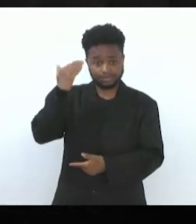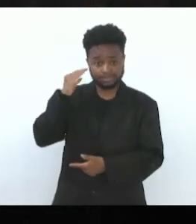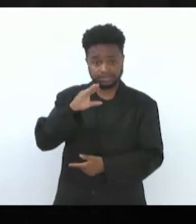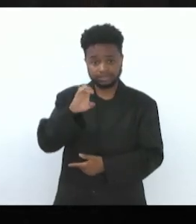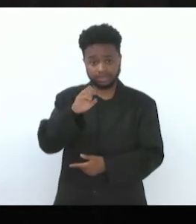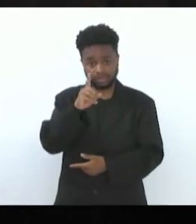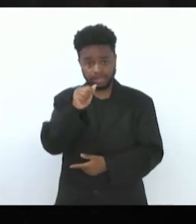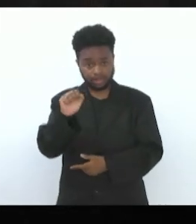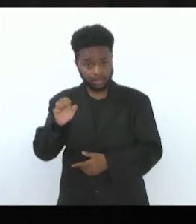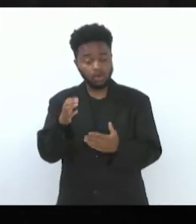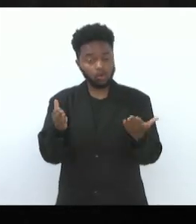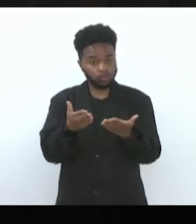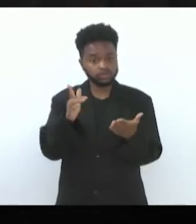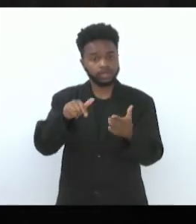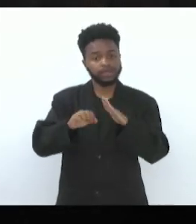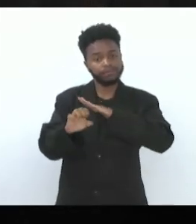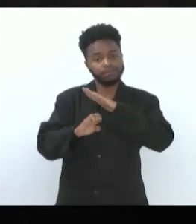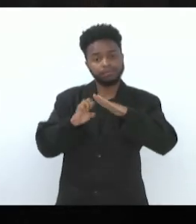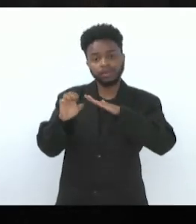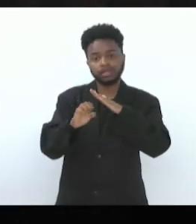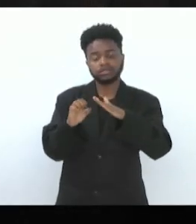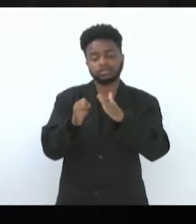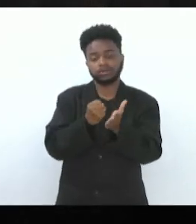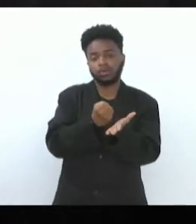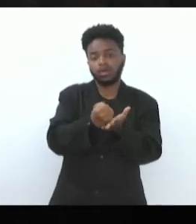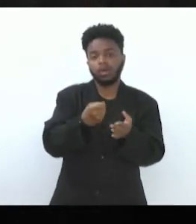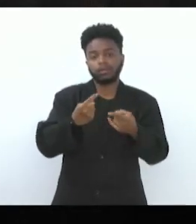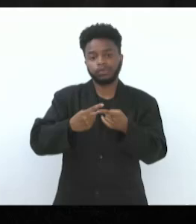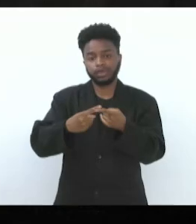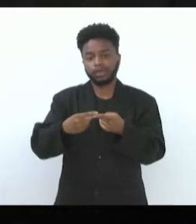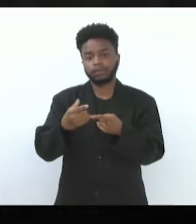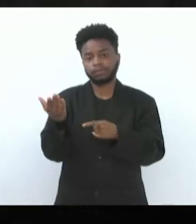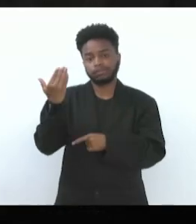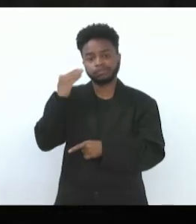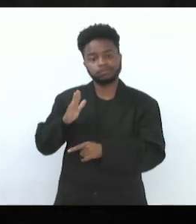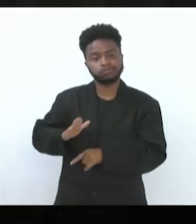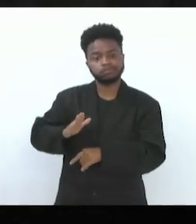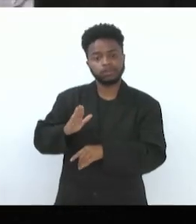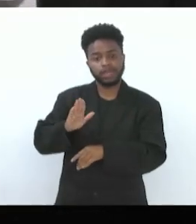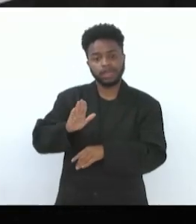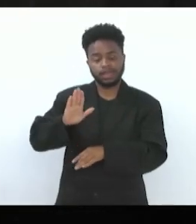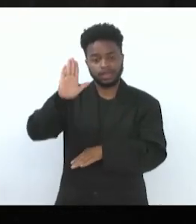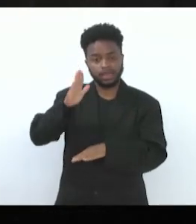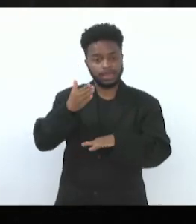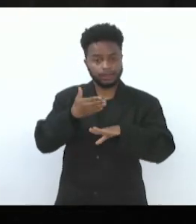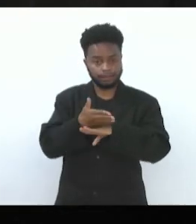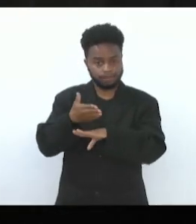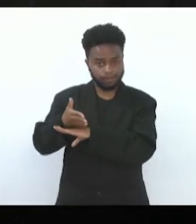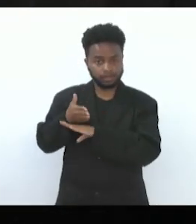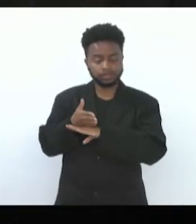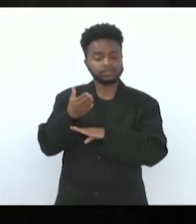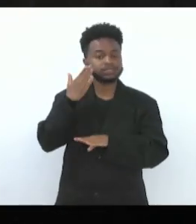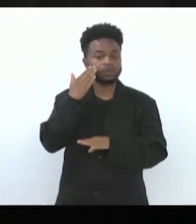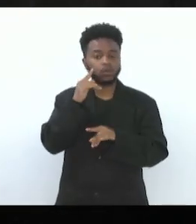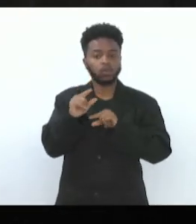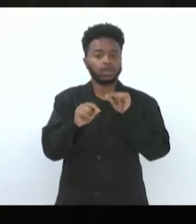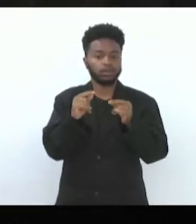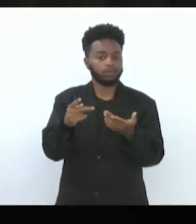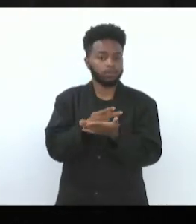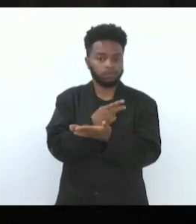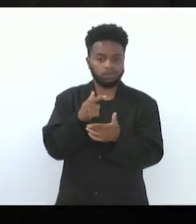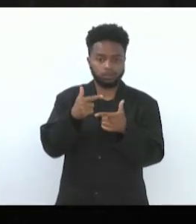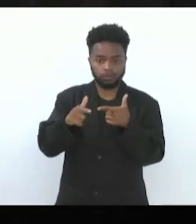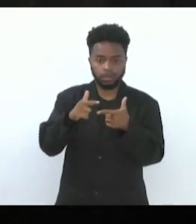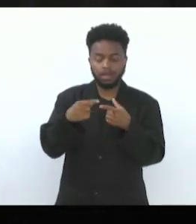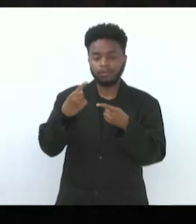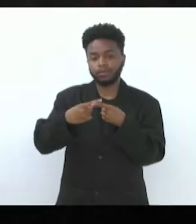são as concessionárias, porque as concessionárias, quando elas participaram do leilão da SEDAI, elas sabiam o que elas estavam pegando. Porque ninguém vai